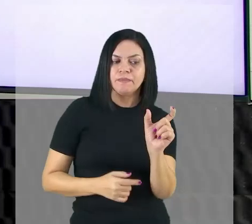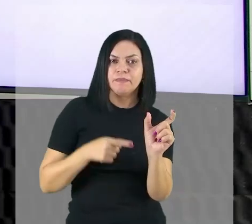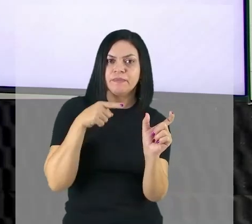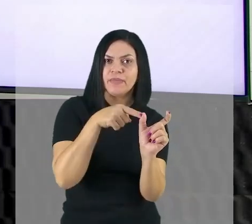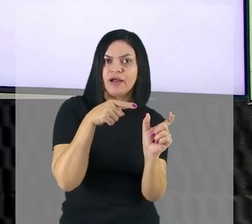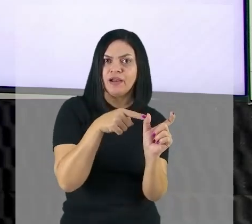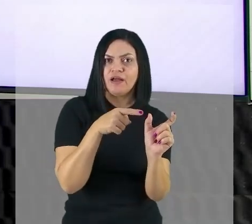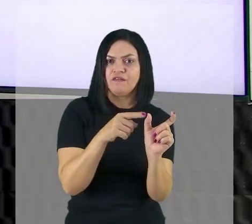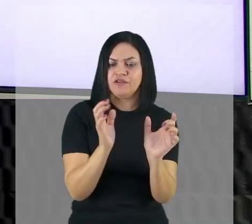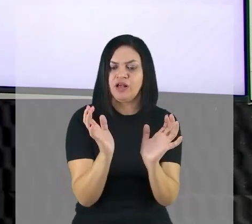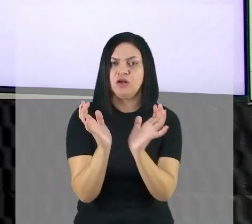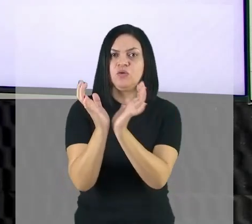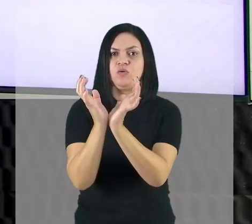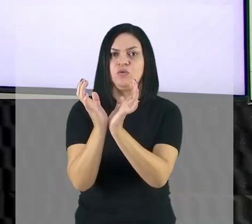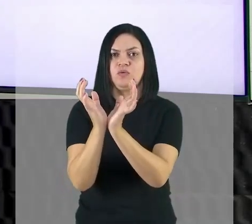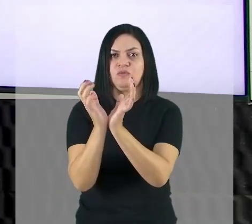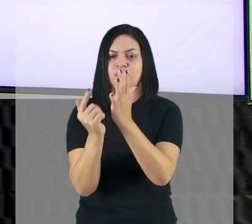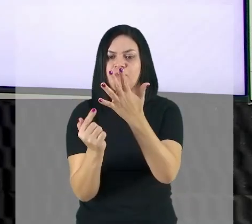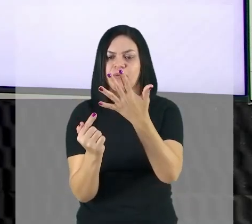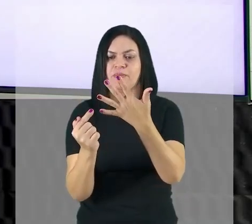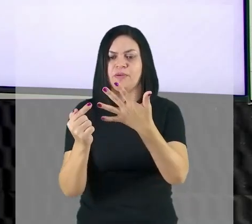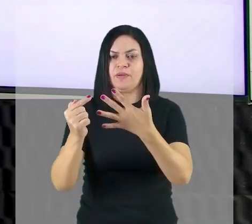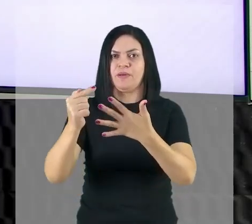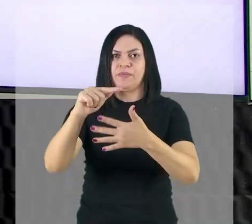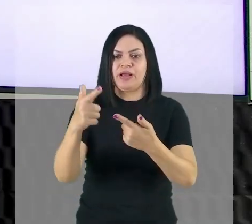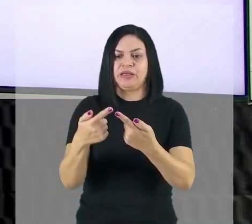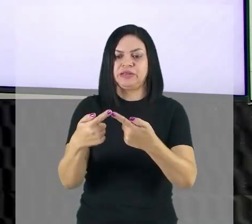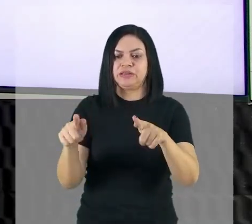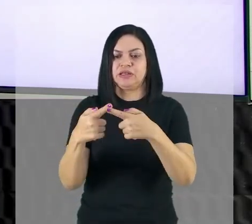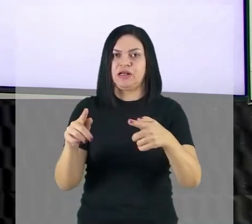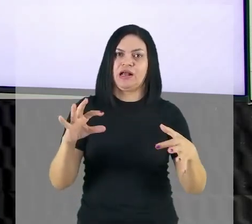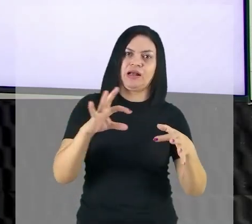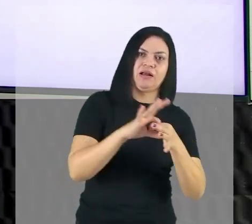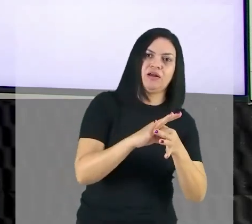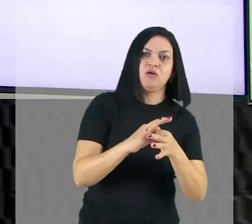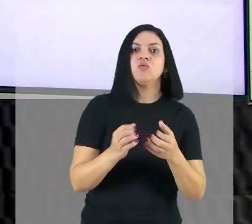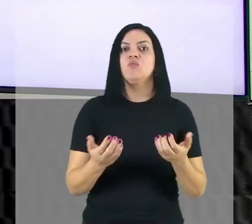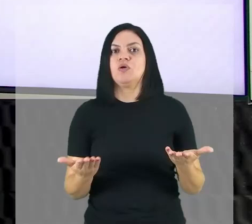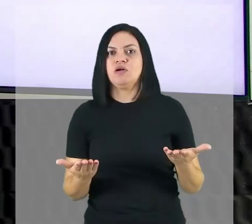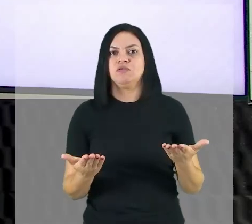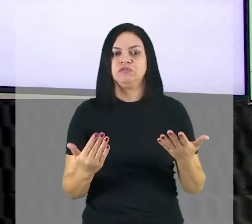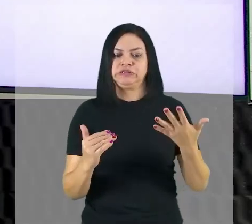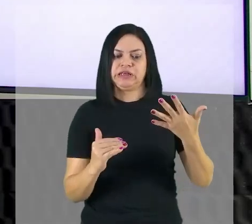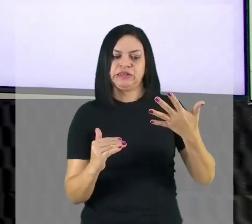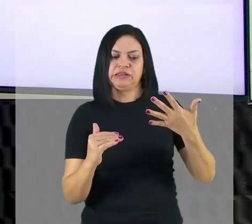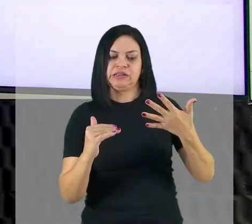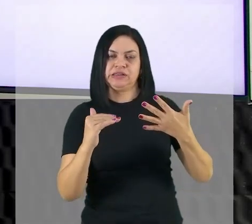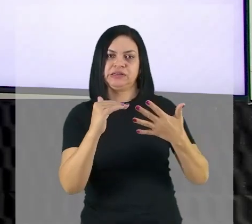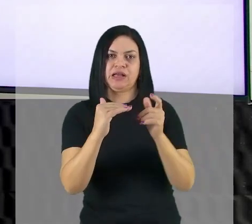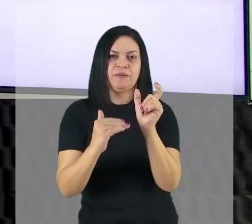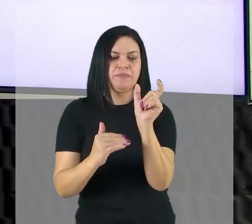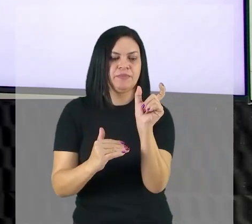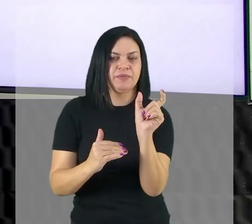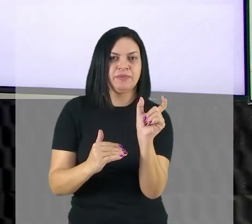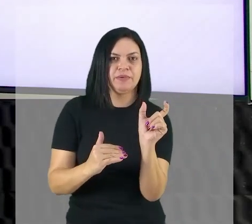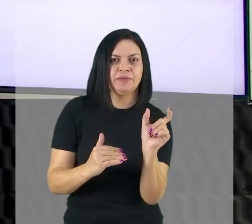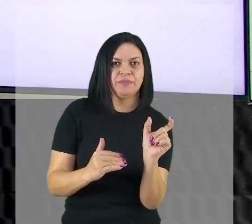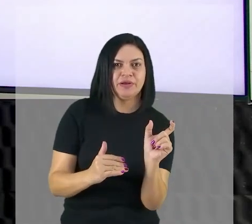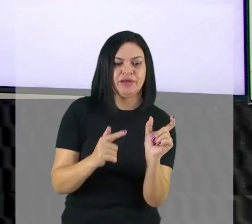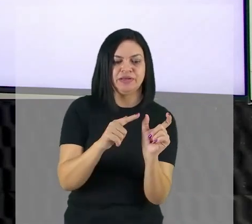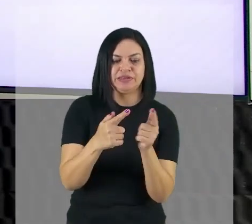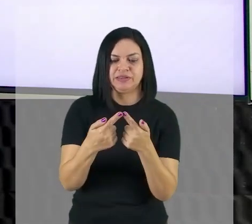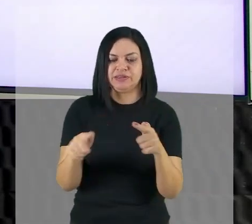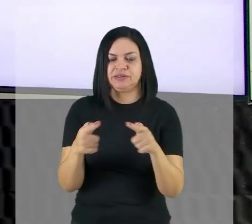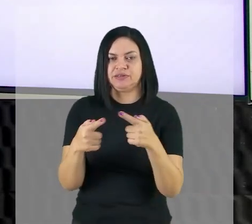dessas três palavras respectivamente? Quer dizer, de acordo com a ordem que elas estão apresentadas.